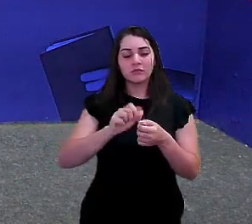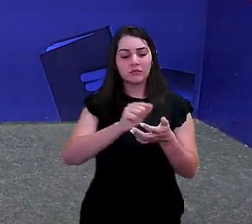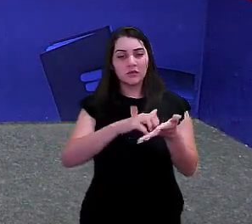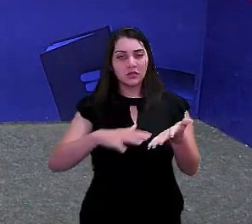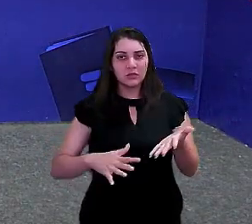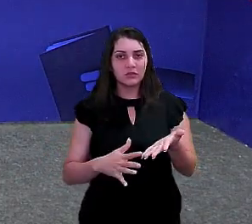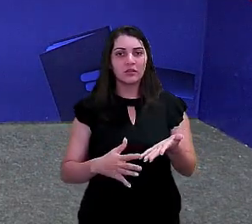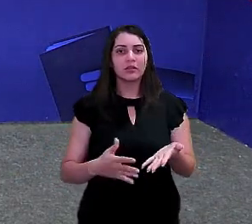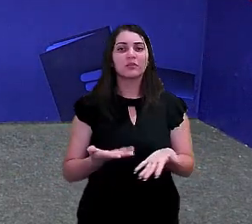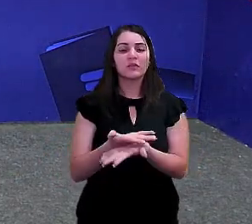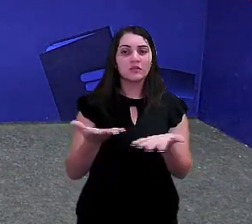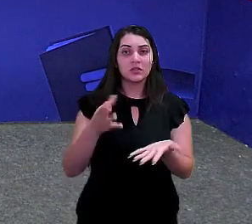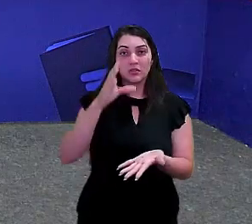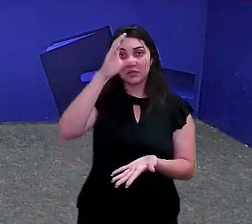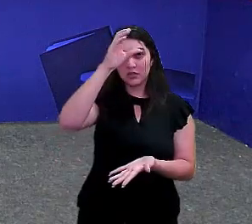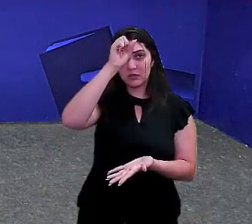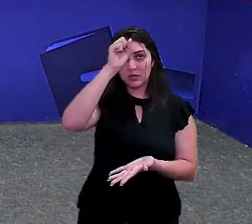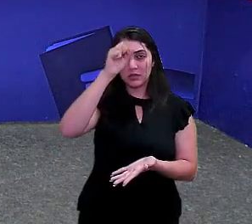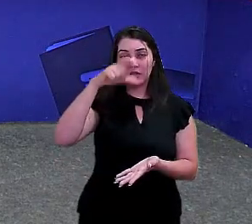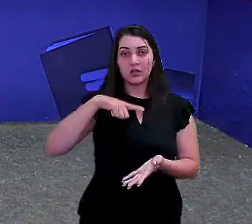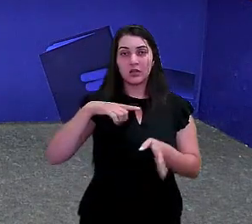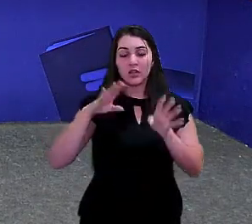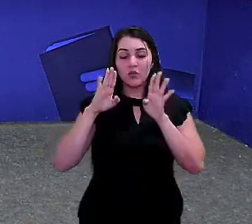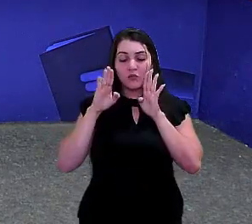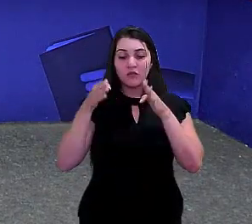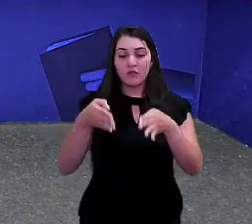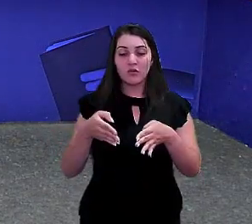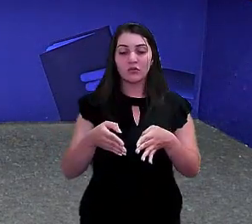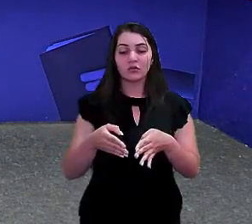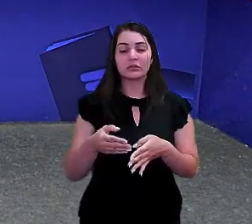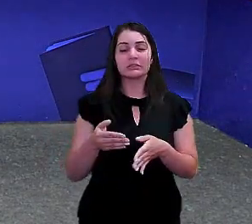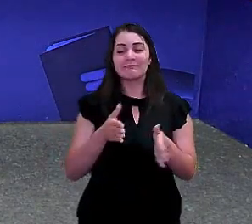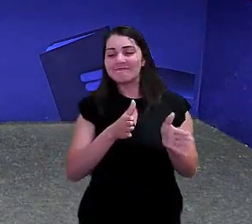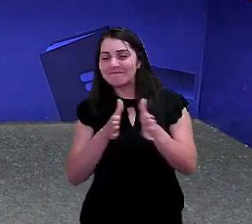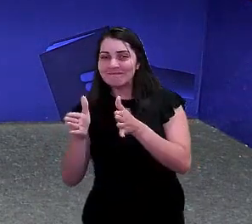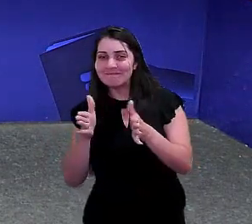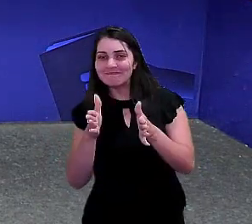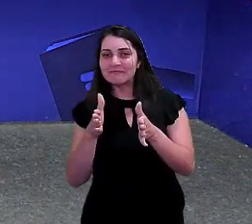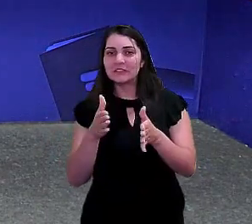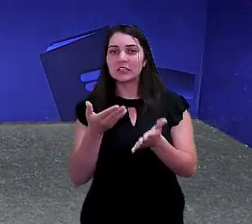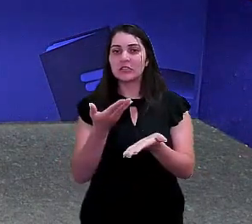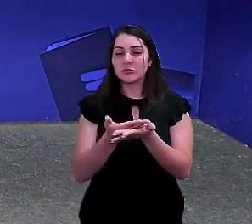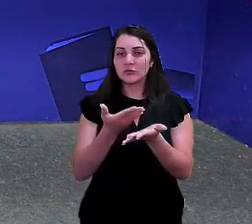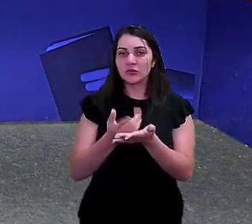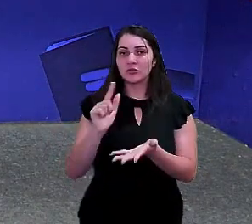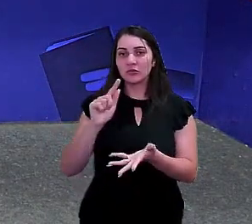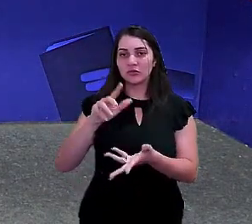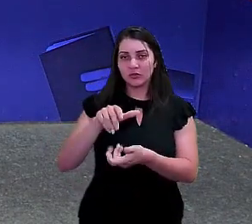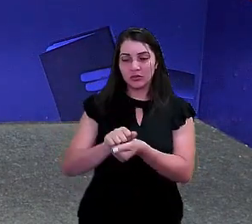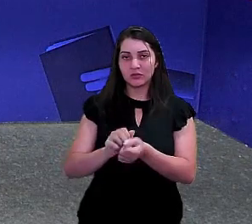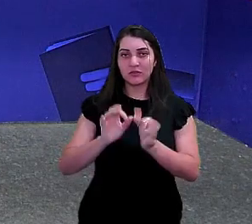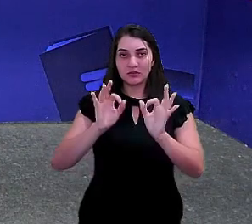gente para vocês aprenderem e manterem aí, ó, o foco e não se desviar dos assuntos de geografia. Tá